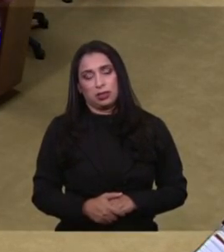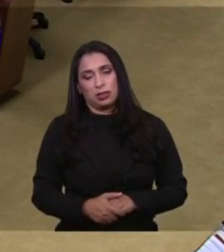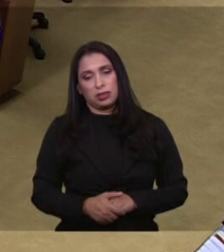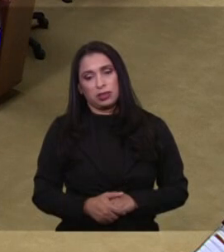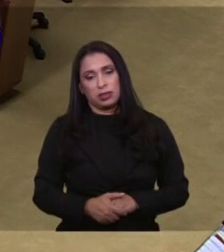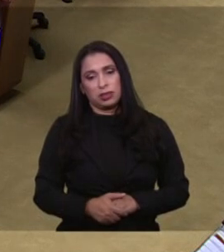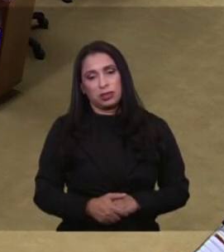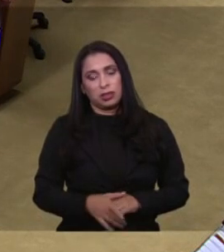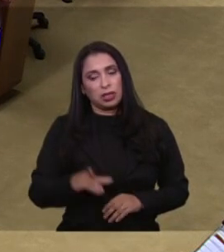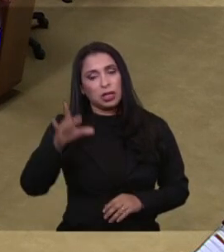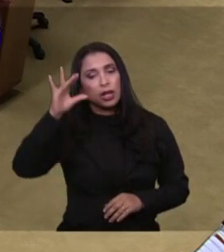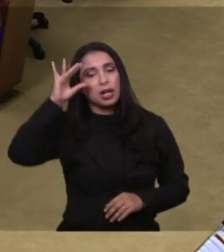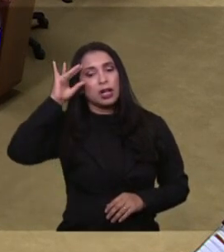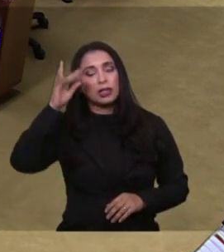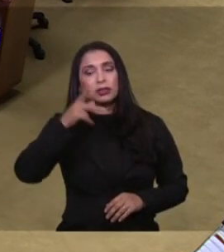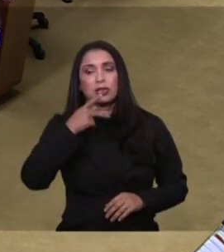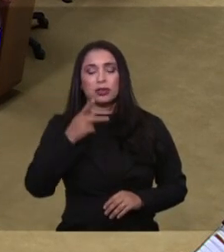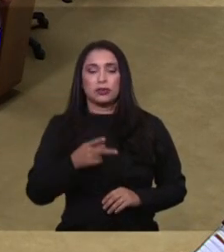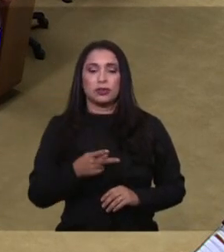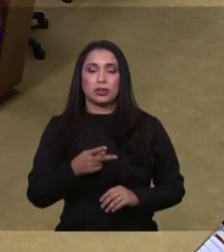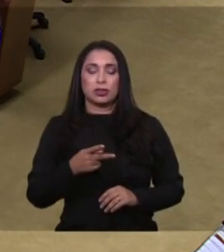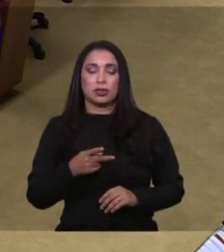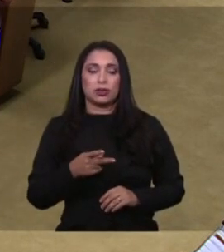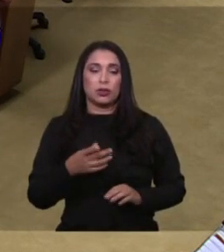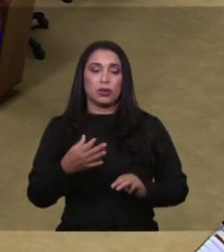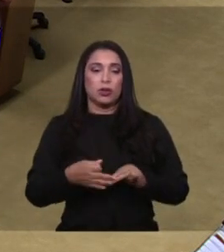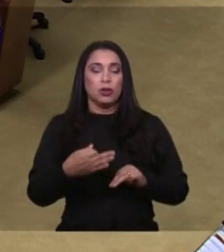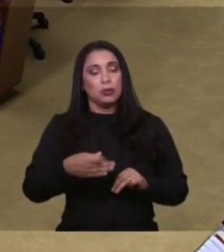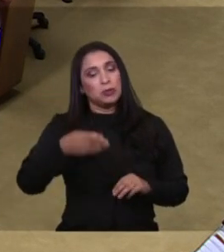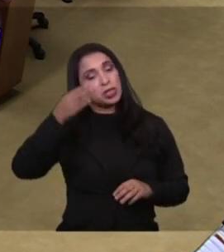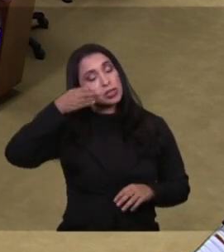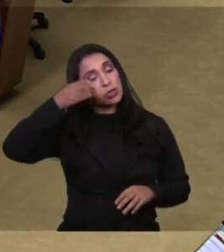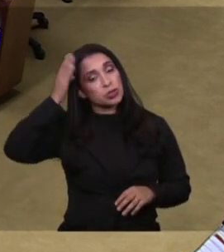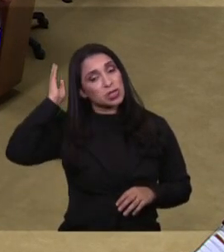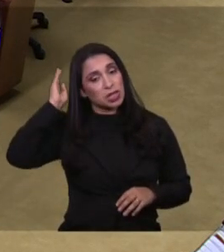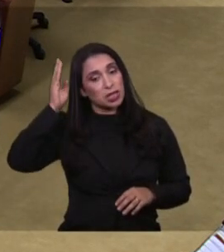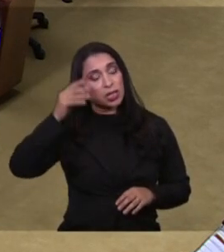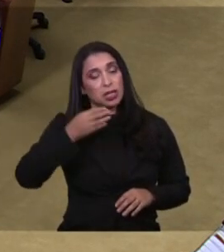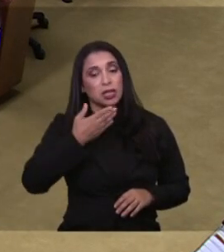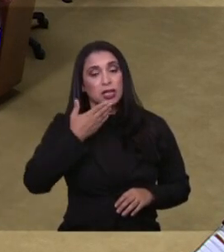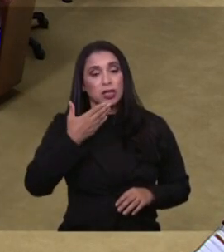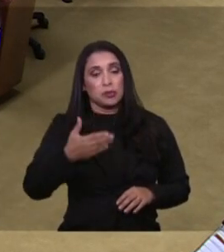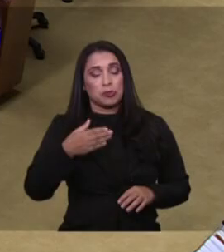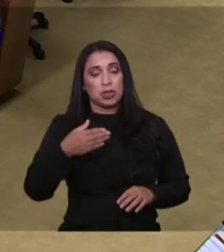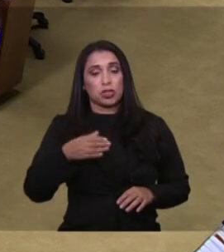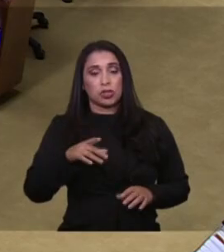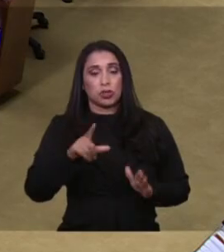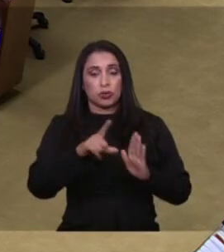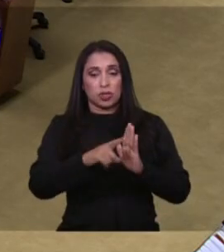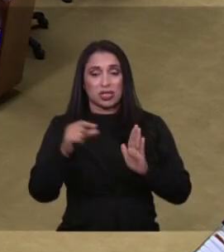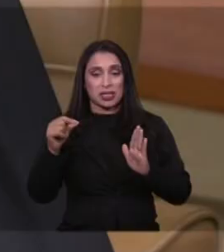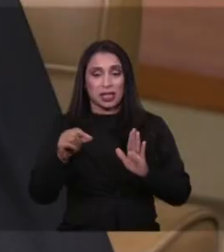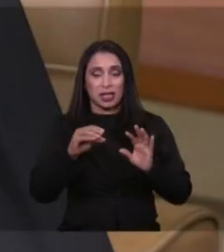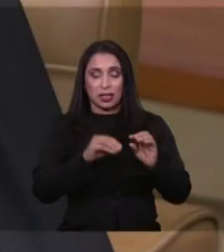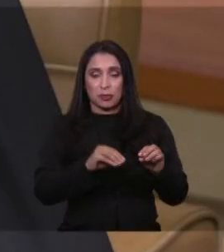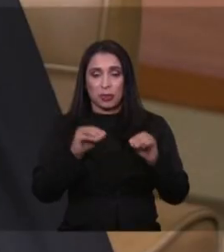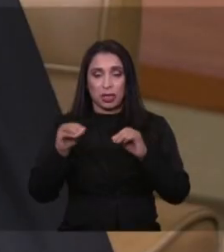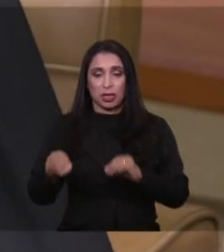sugestão. Quando o ministro Zanin pediu destaque, eu já estava preocupado com esse